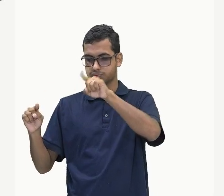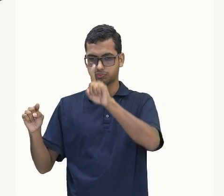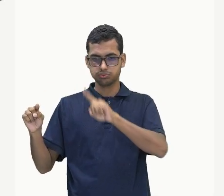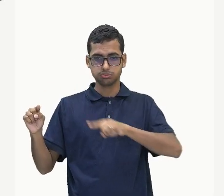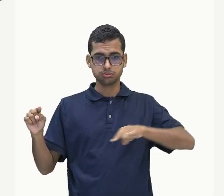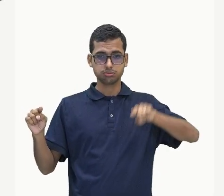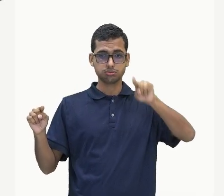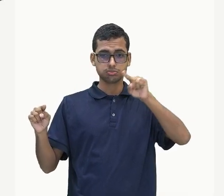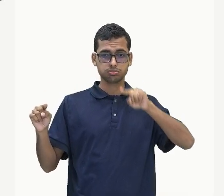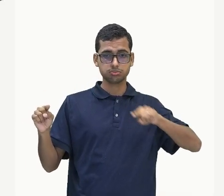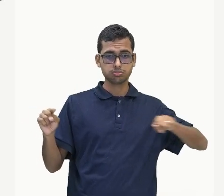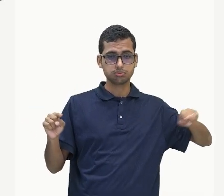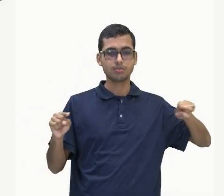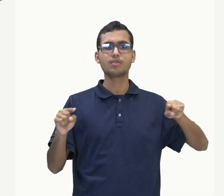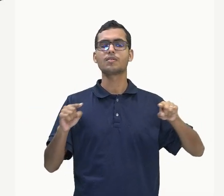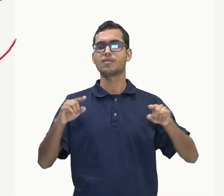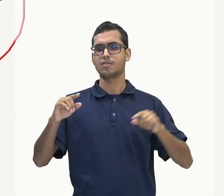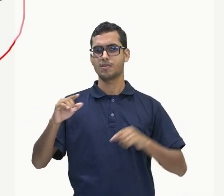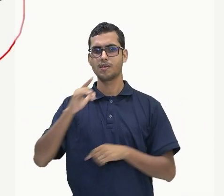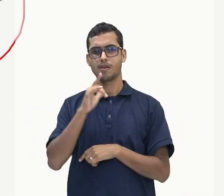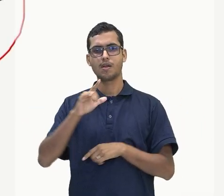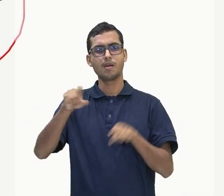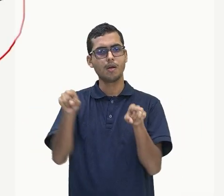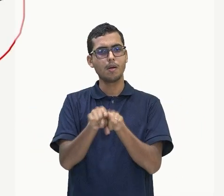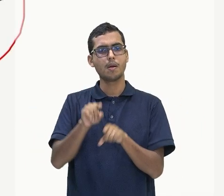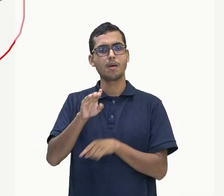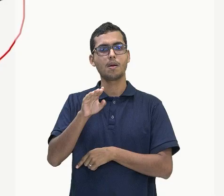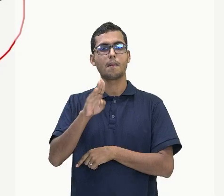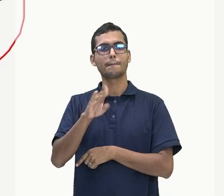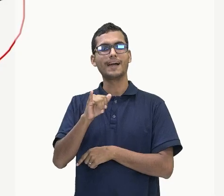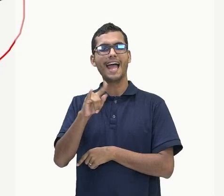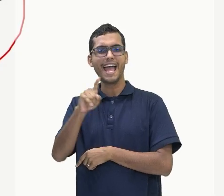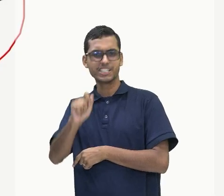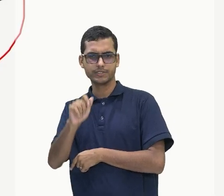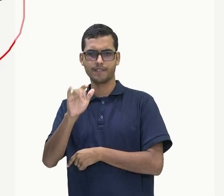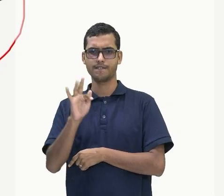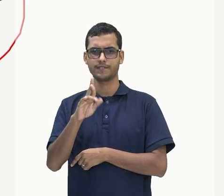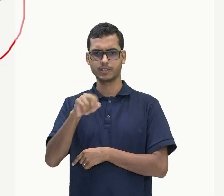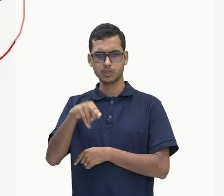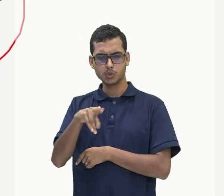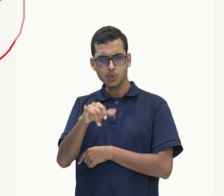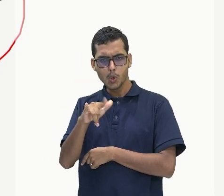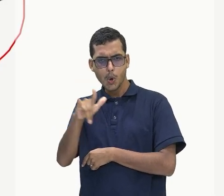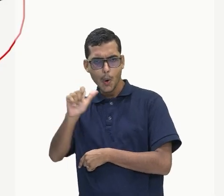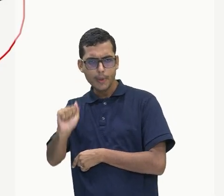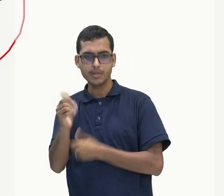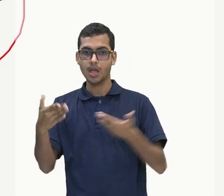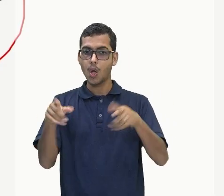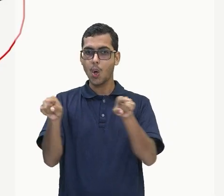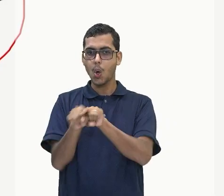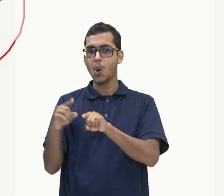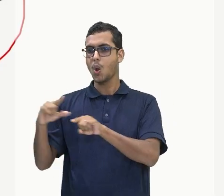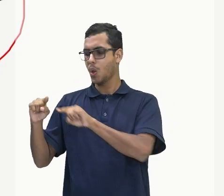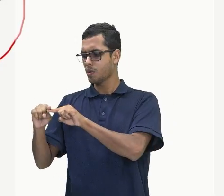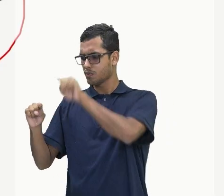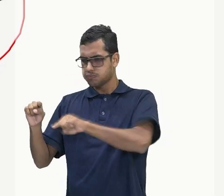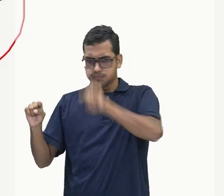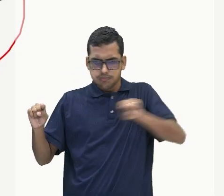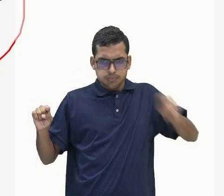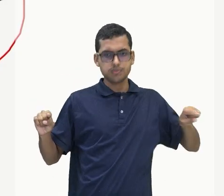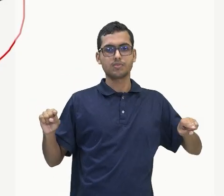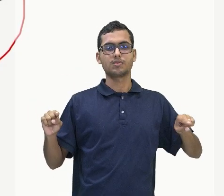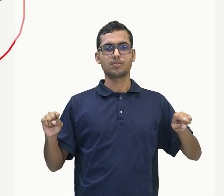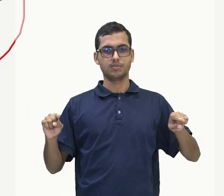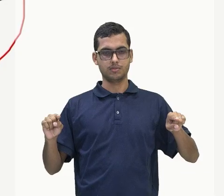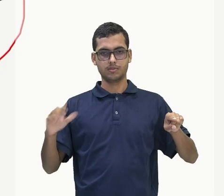na imagem à nossa direita, nós temos uma onda de alta frequência. Por quê? Como vocês podem observar, dentro do mesmo intervalo de tempo, que é 1